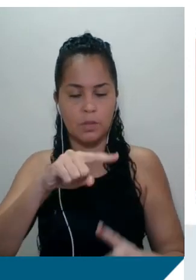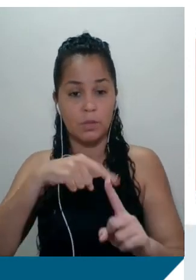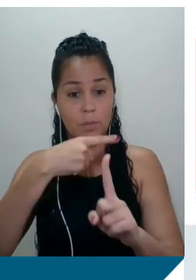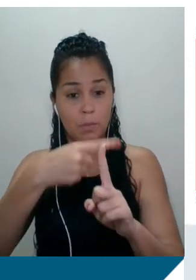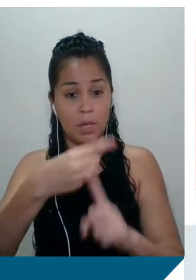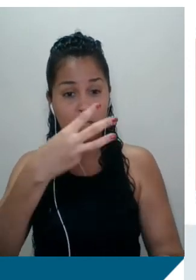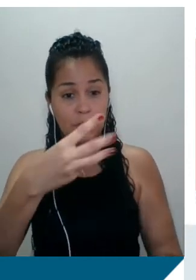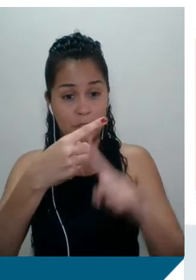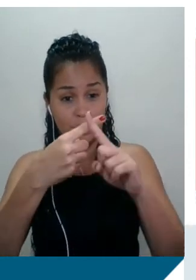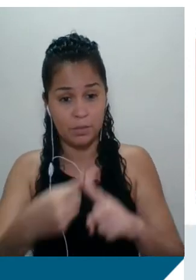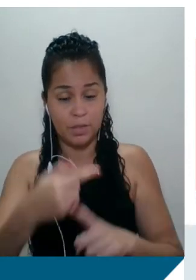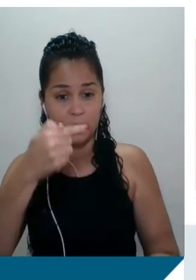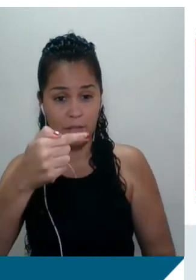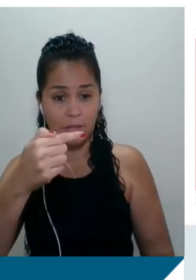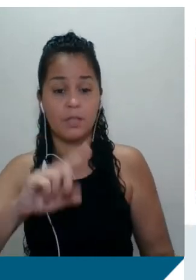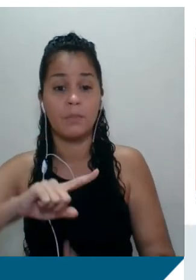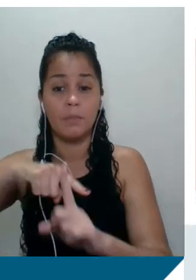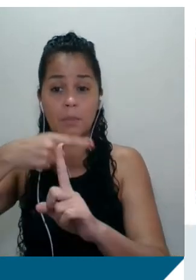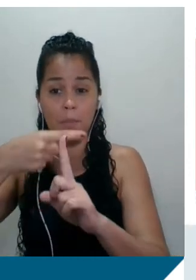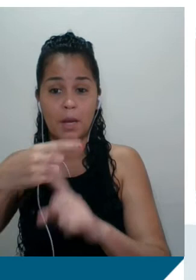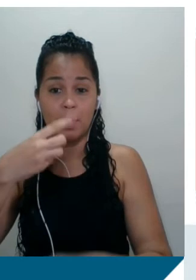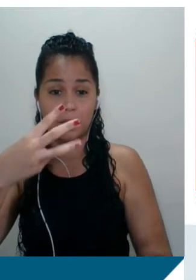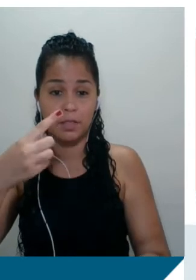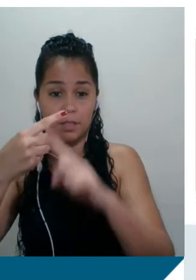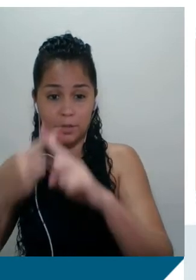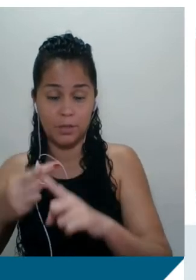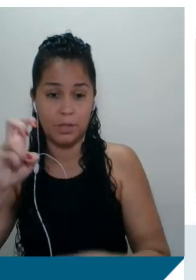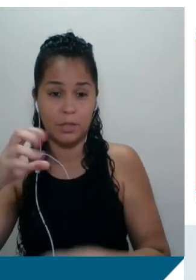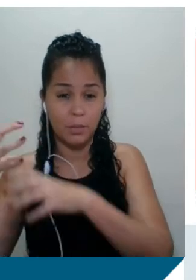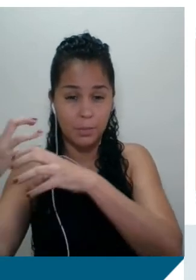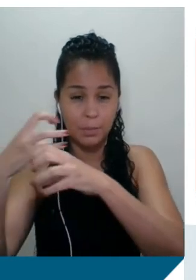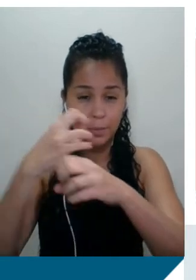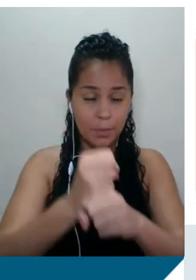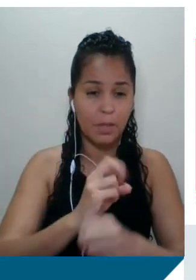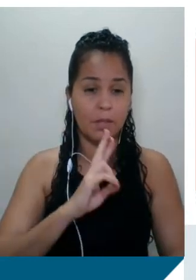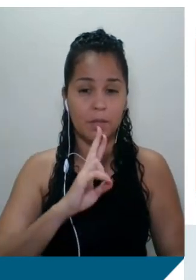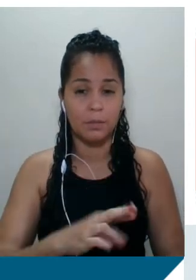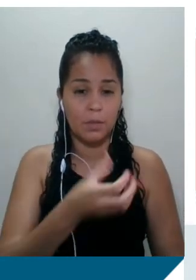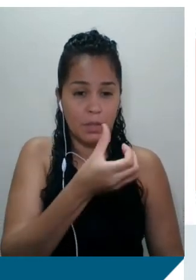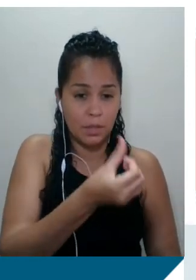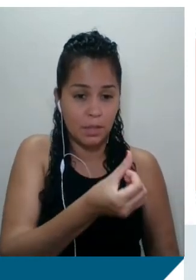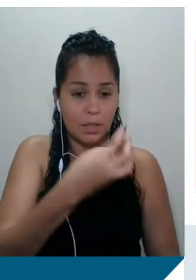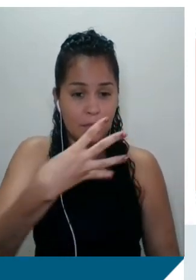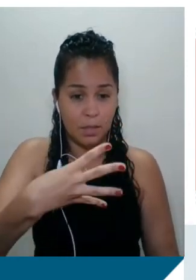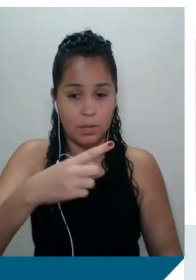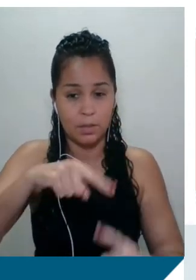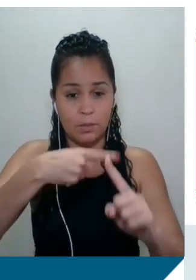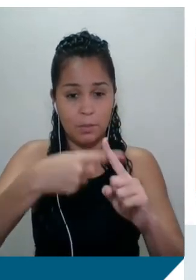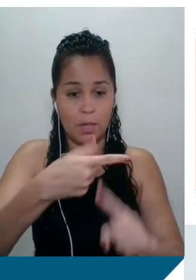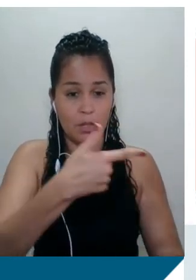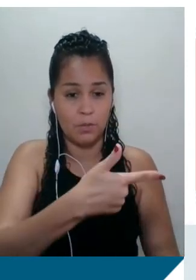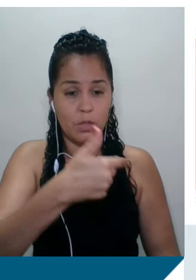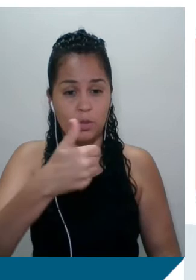vezes 7, mais 3 vezes 5. Beleza? Resolvendo essa conta, vai dar 64, mais 21, mais